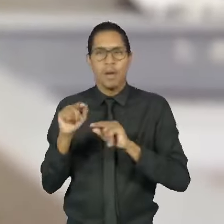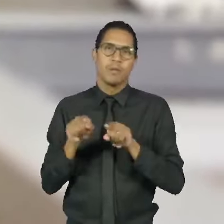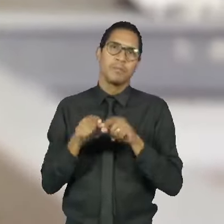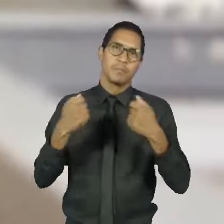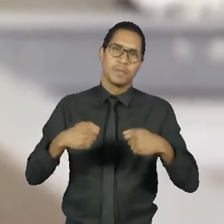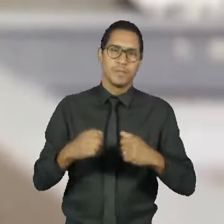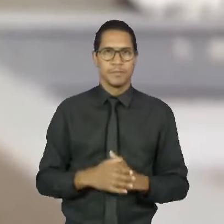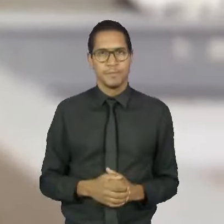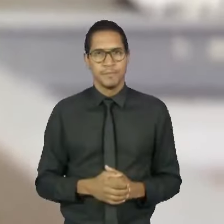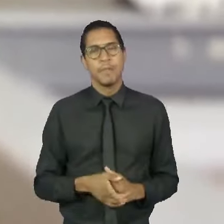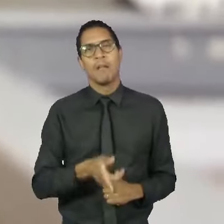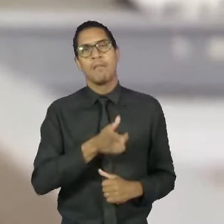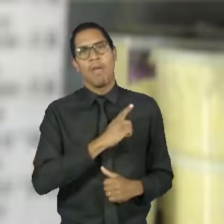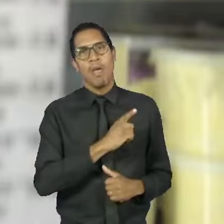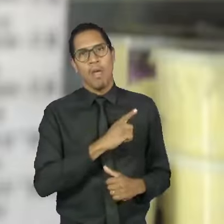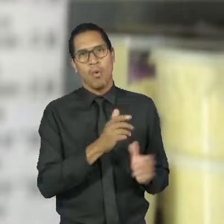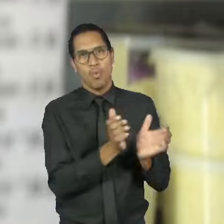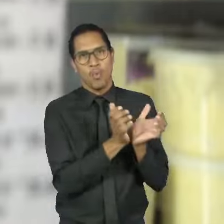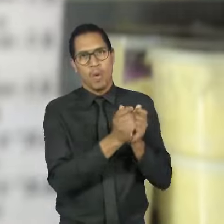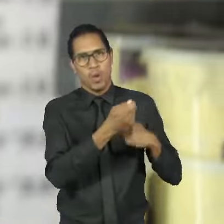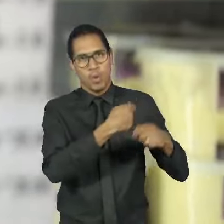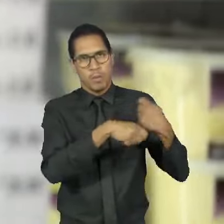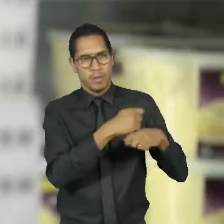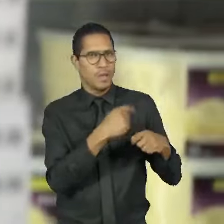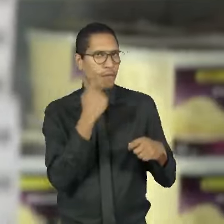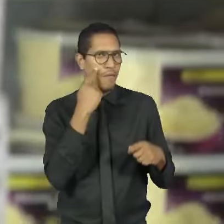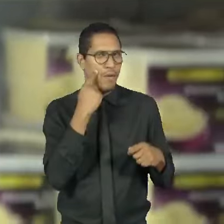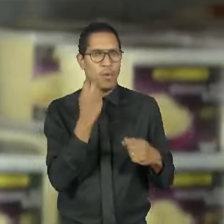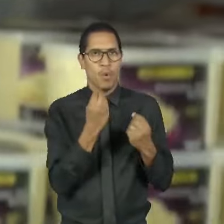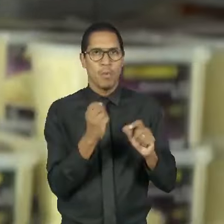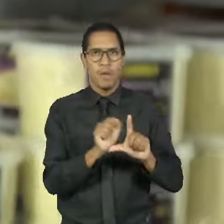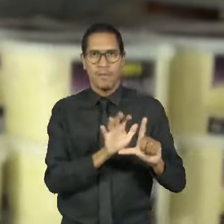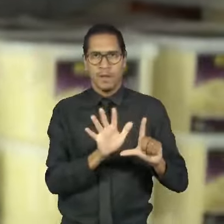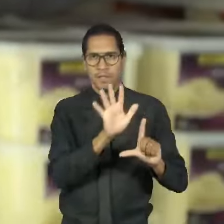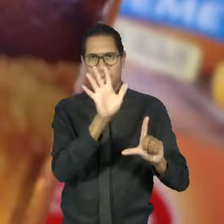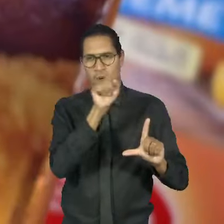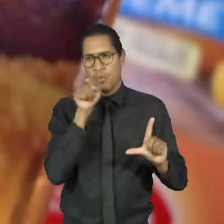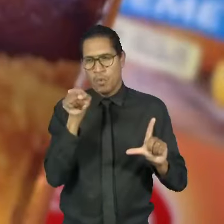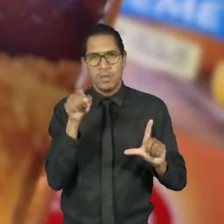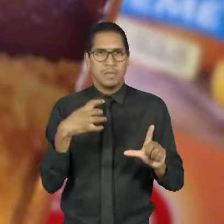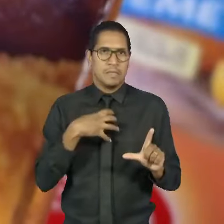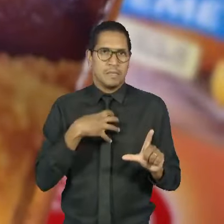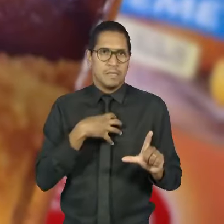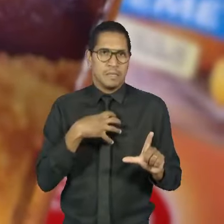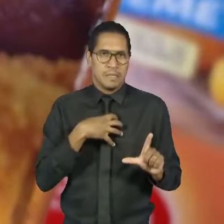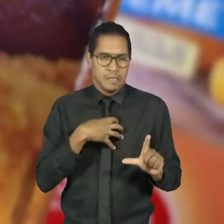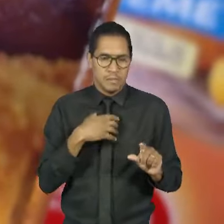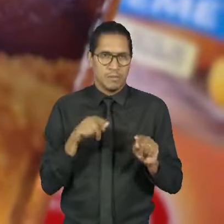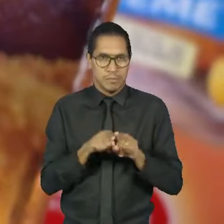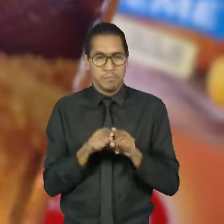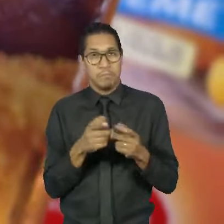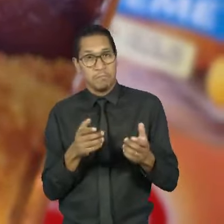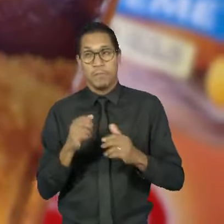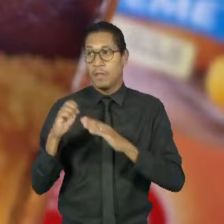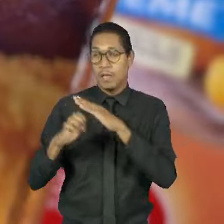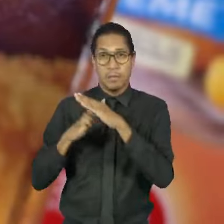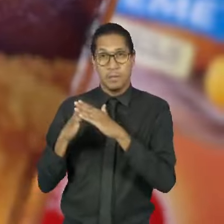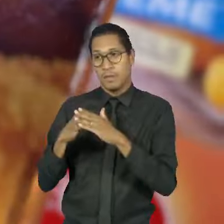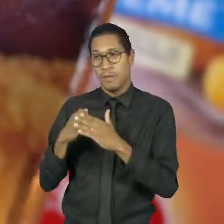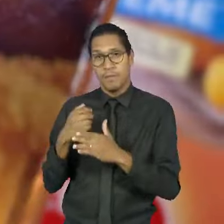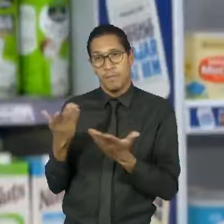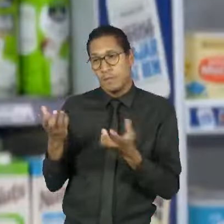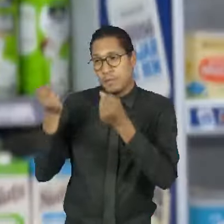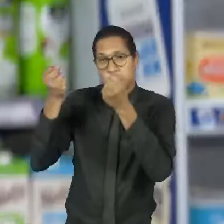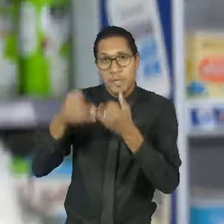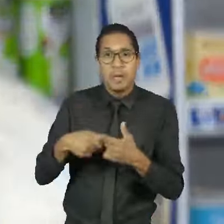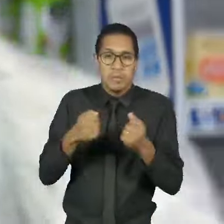dão para isso é rufla e também acontece em mercados fora do Brasil as empresas justificam que precisam fazer